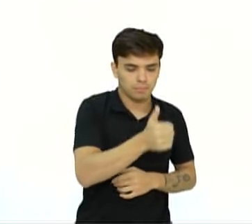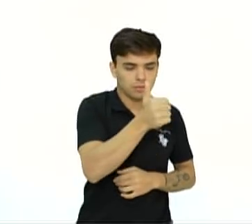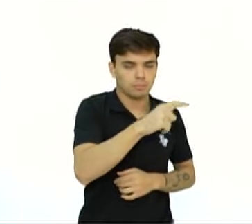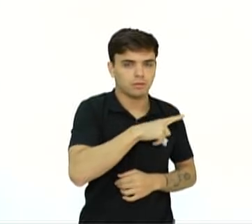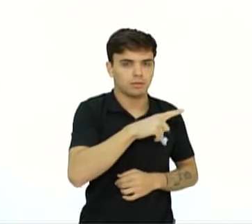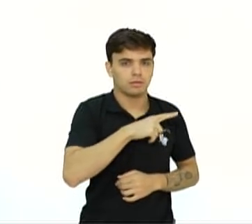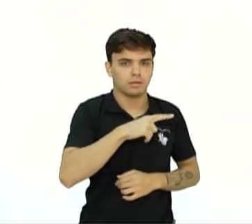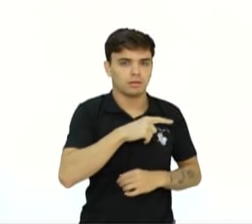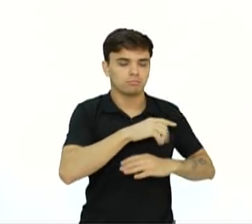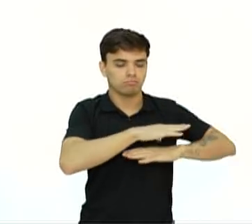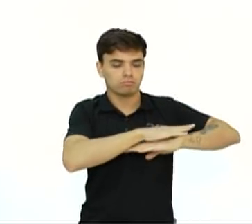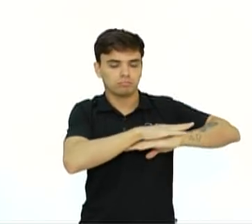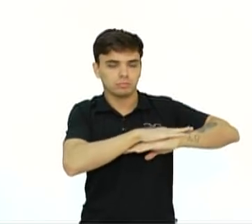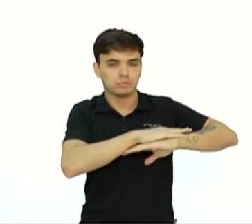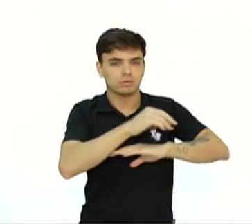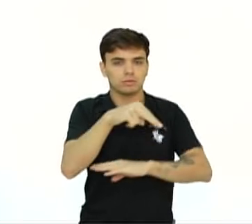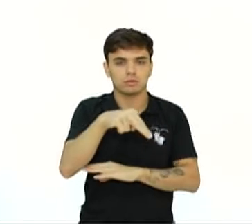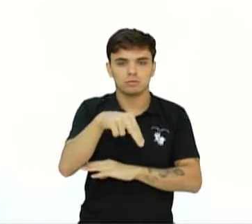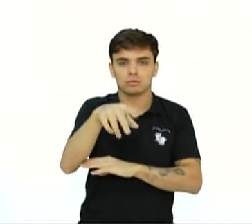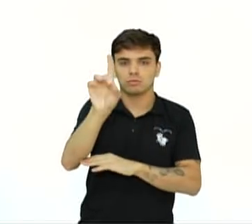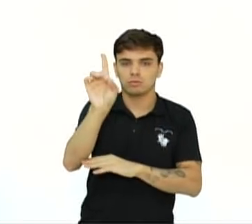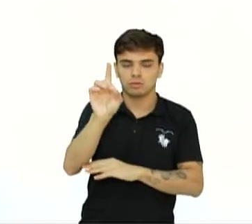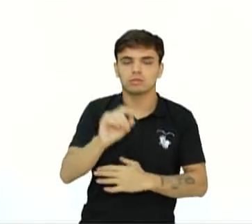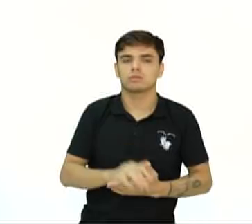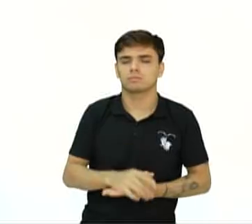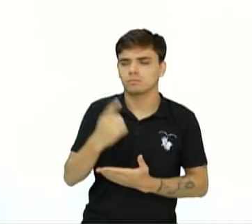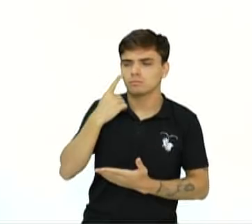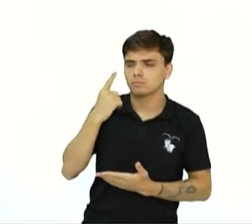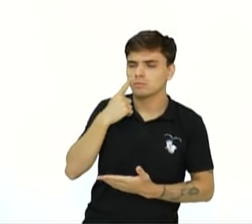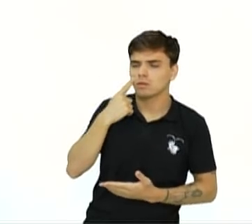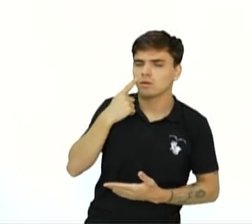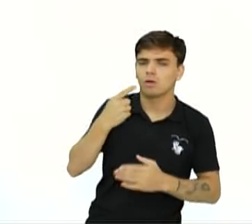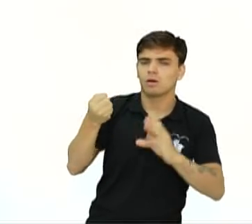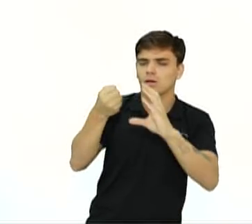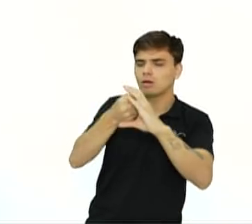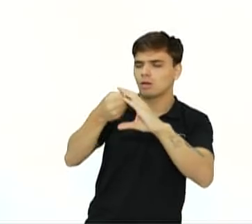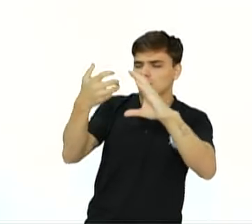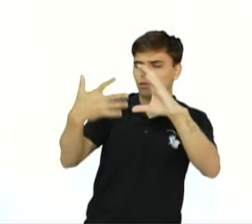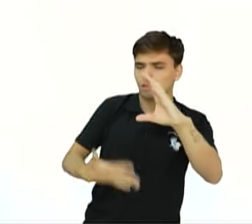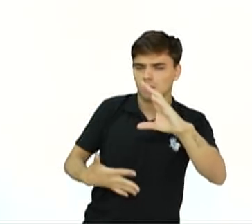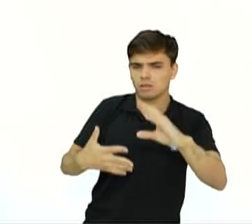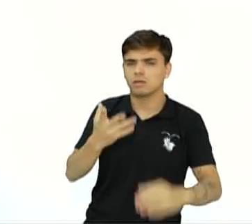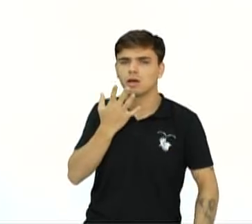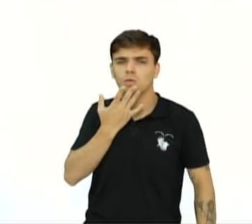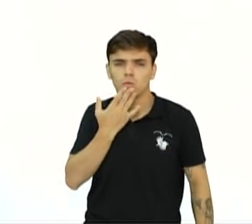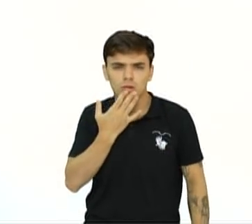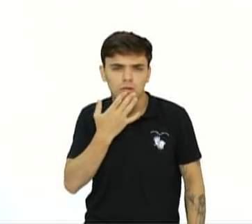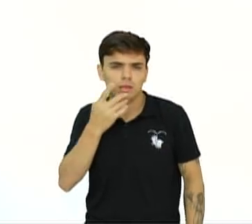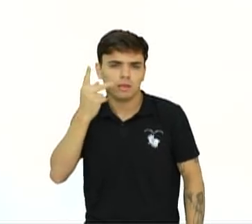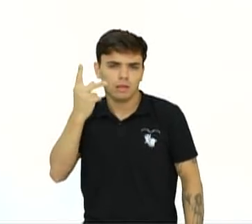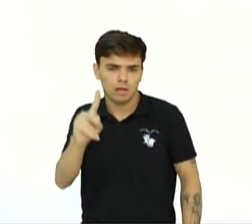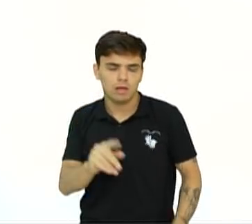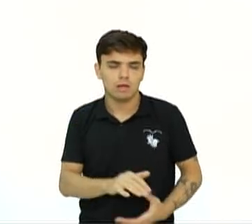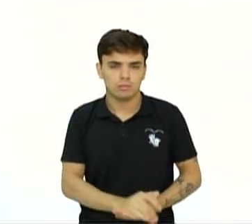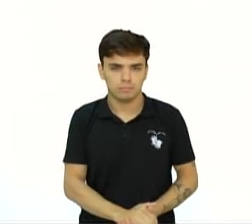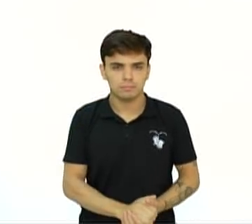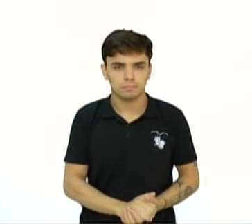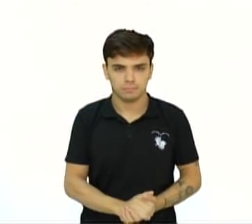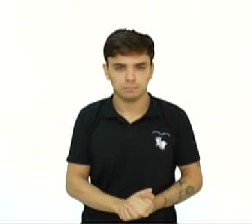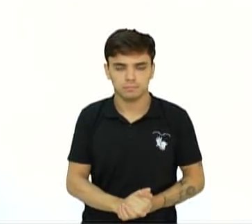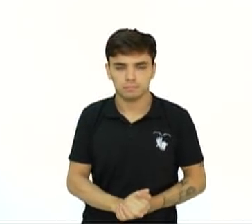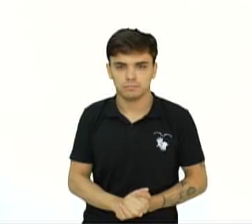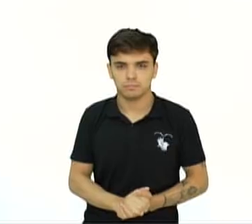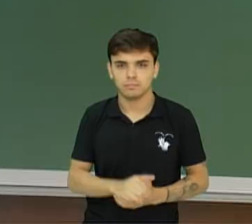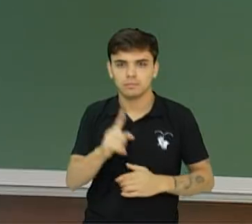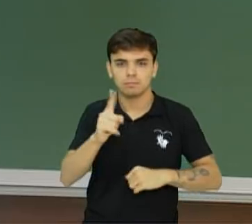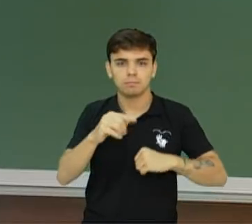Samara Pereira de Araújo. Então, olha as características, o colorido dela, né? Então, é uma Mona Lisa pintada de uma